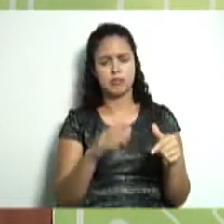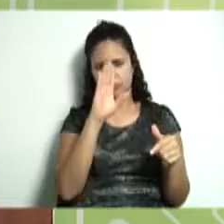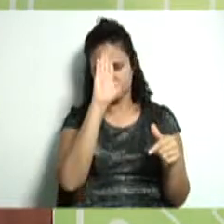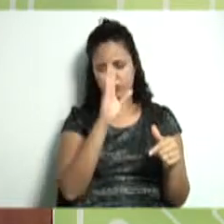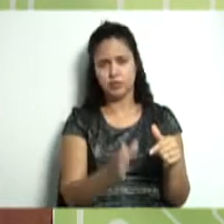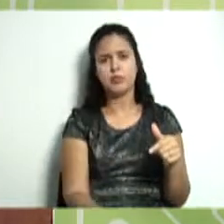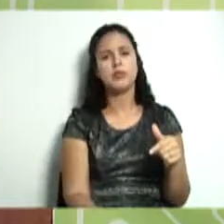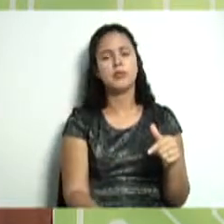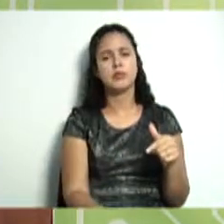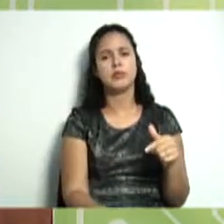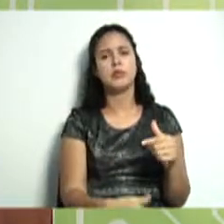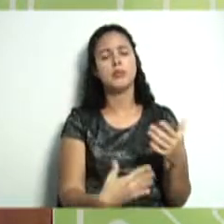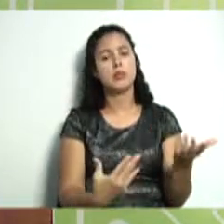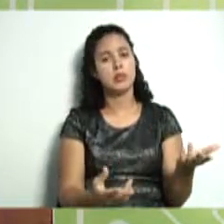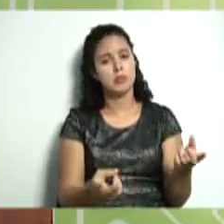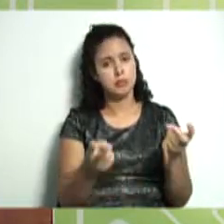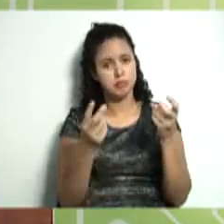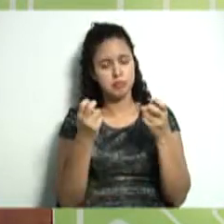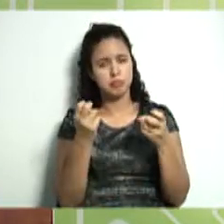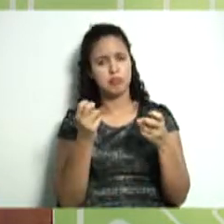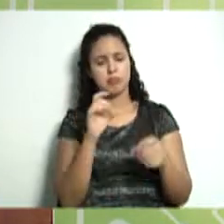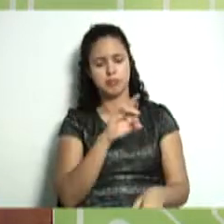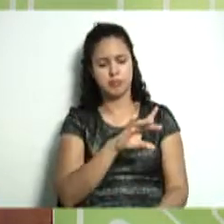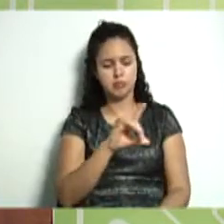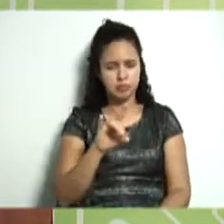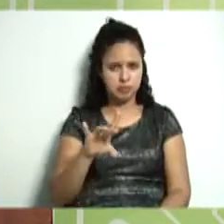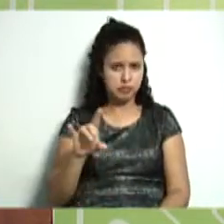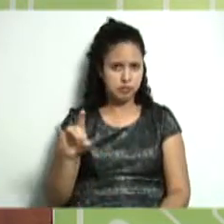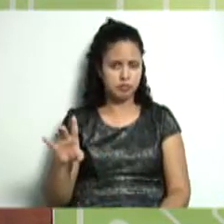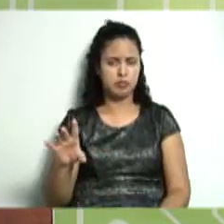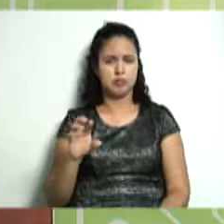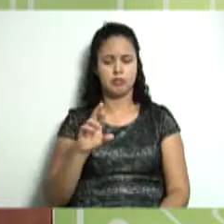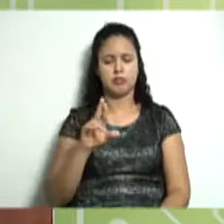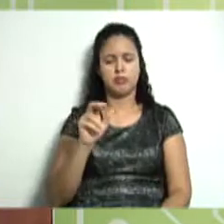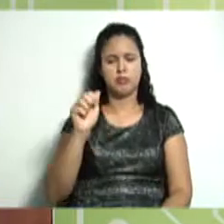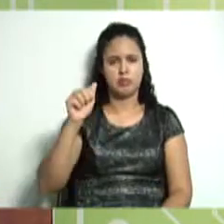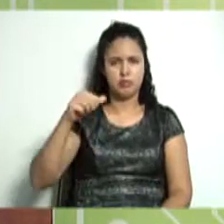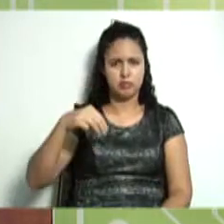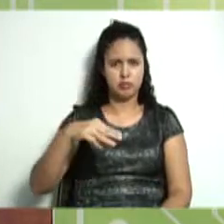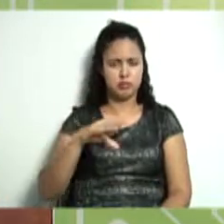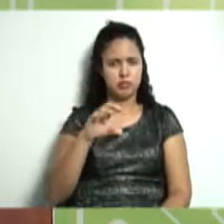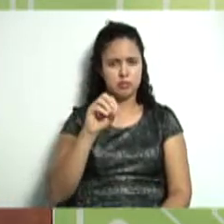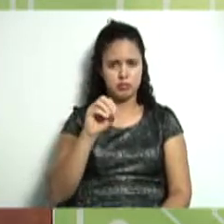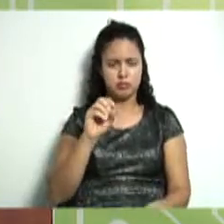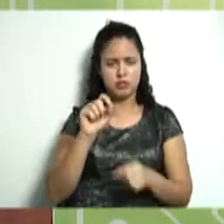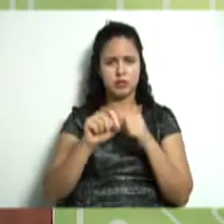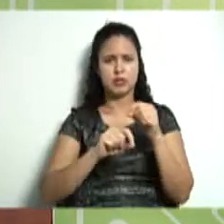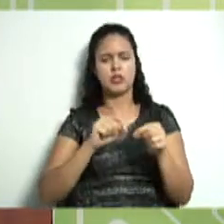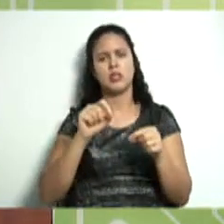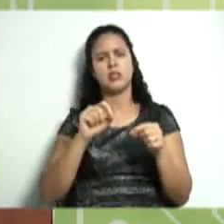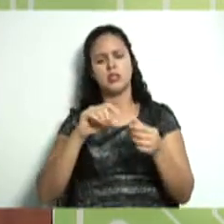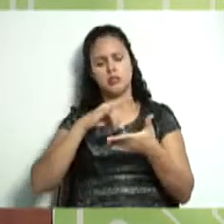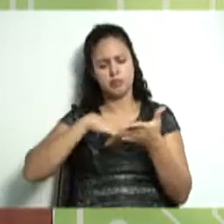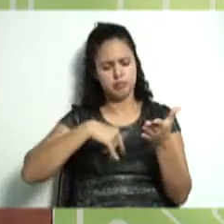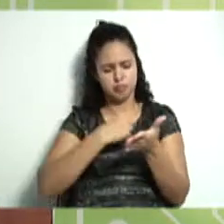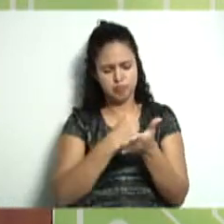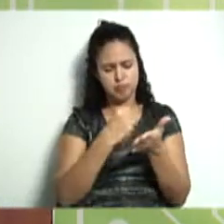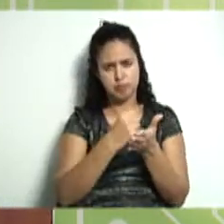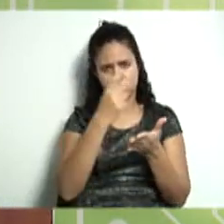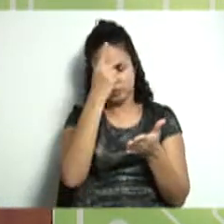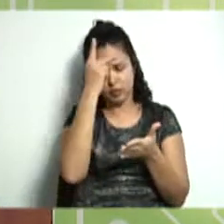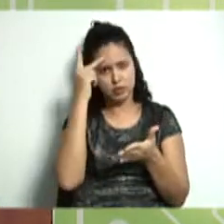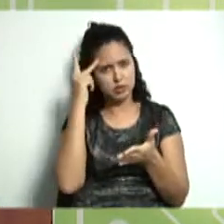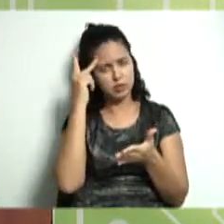efetivo. Mas vejam, cada ramo... O que é, gente, empregar pessoas dentro desses